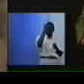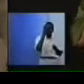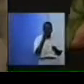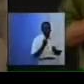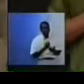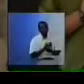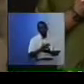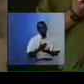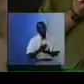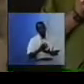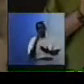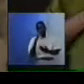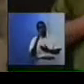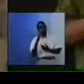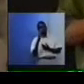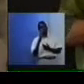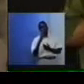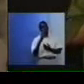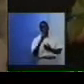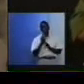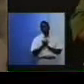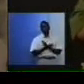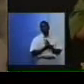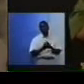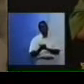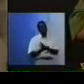E agora você olha e não vê mais aquela veste branca.